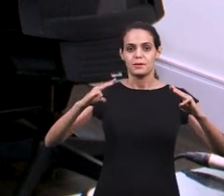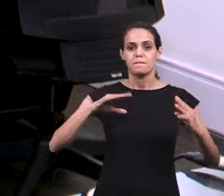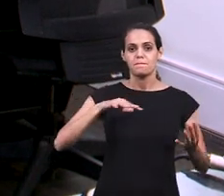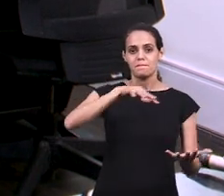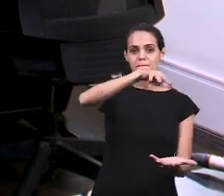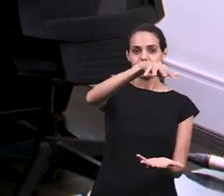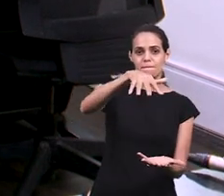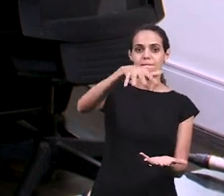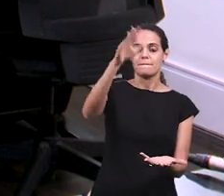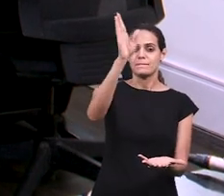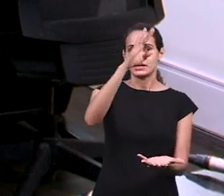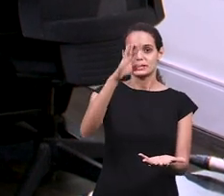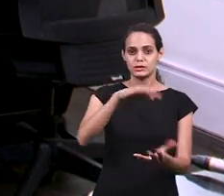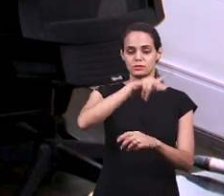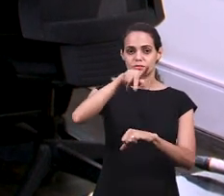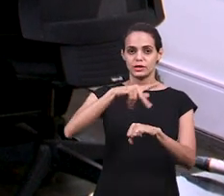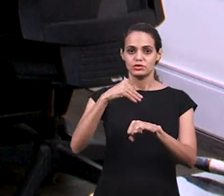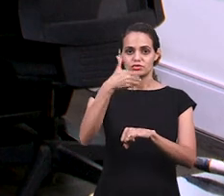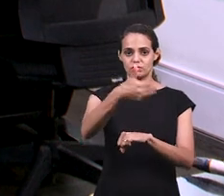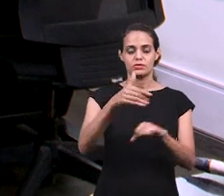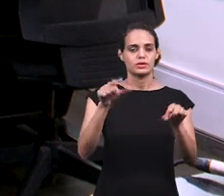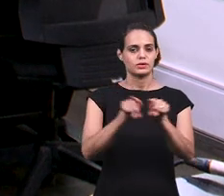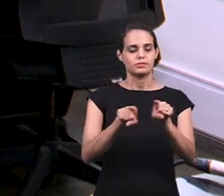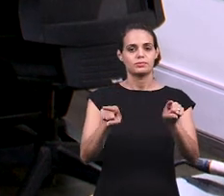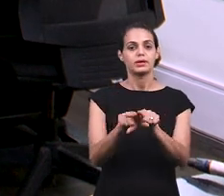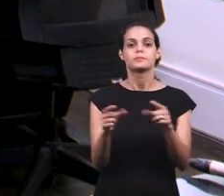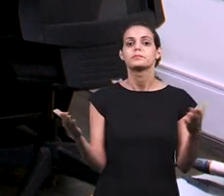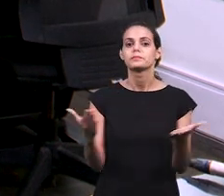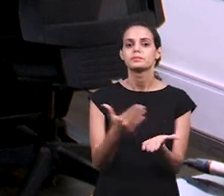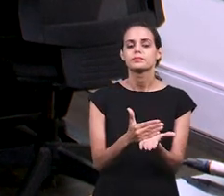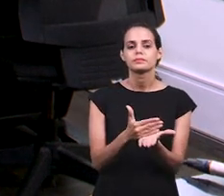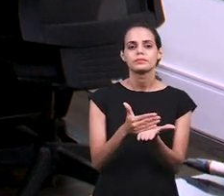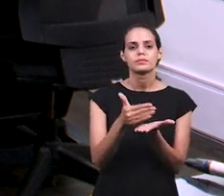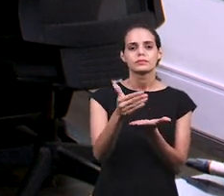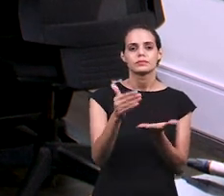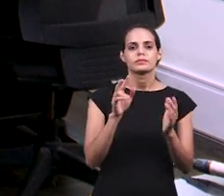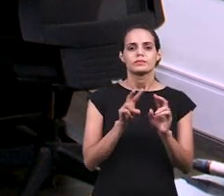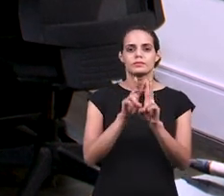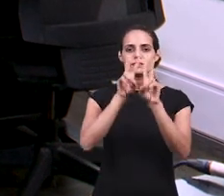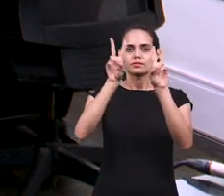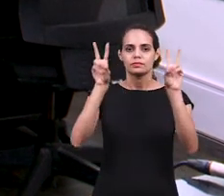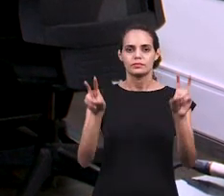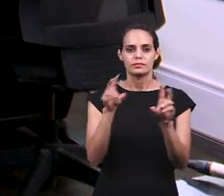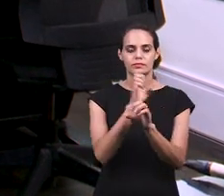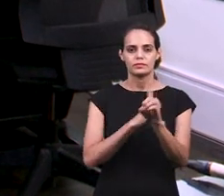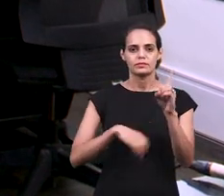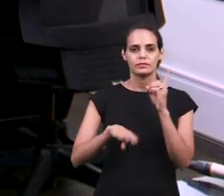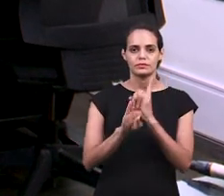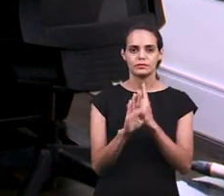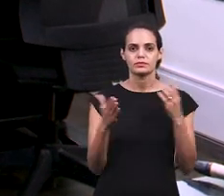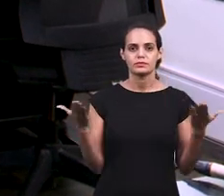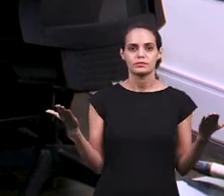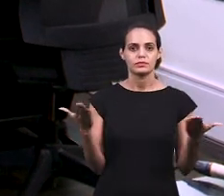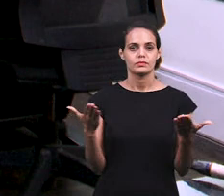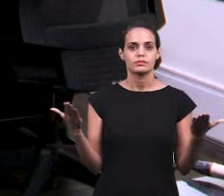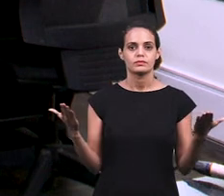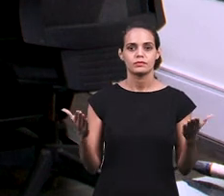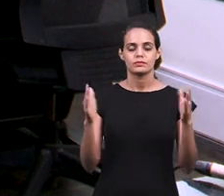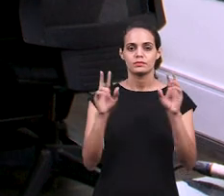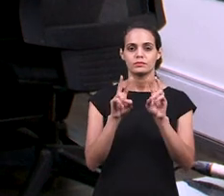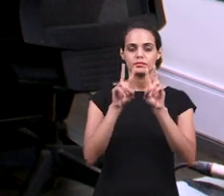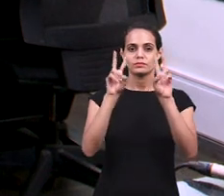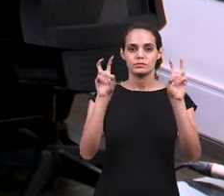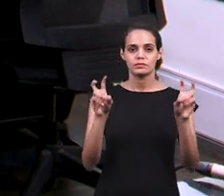todo o Brasil e todo o mundo. E nós vamos então agora dar início ao assunto da nossa Escola Bíblica de hoje, que